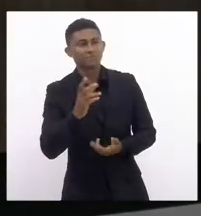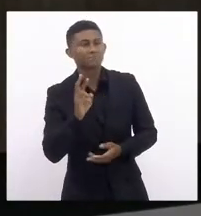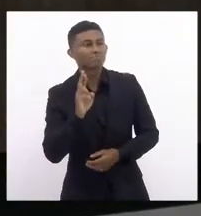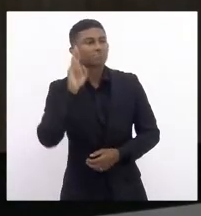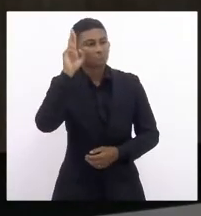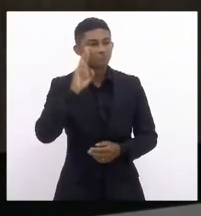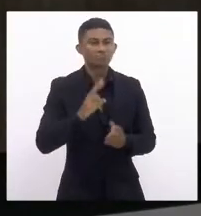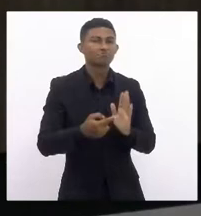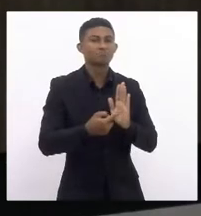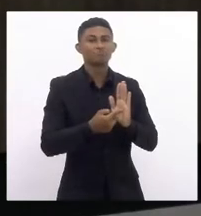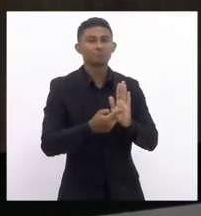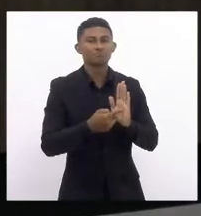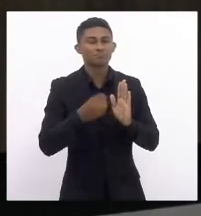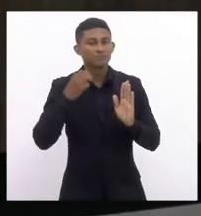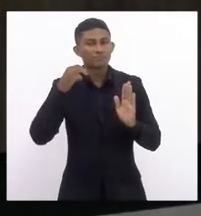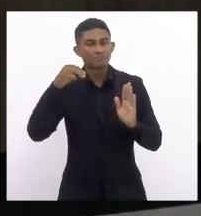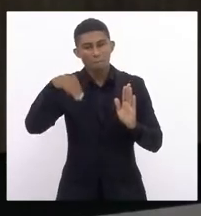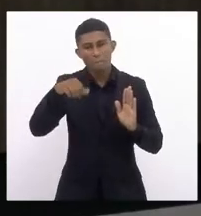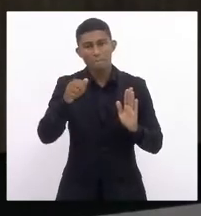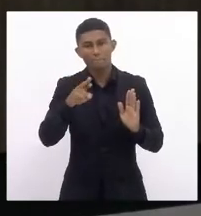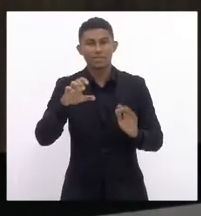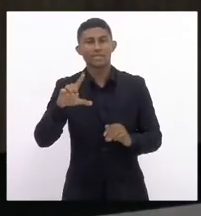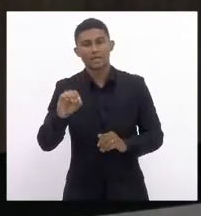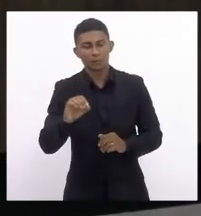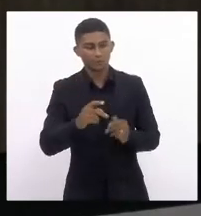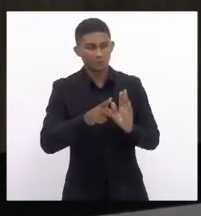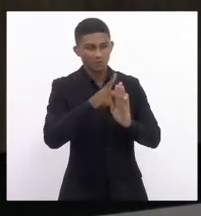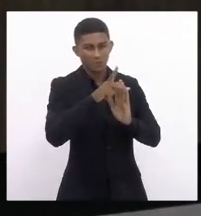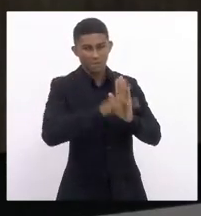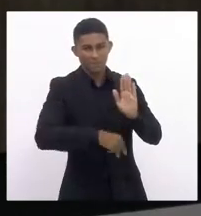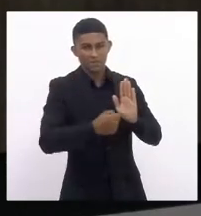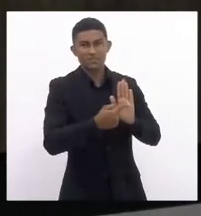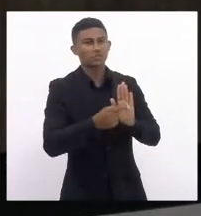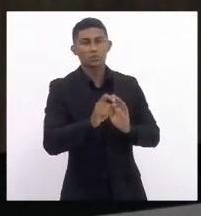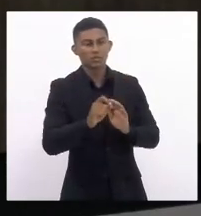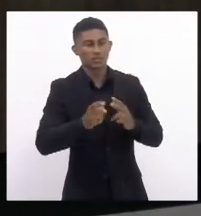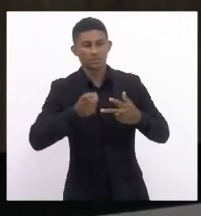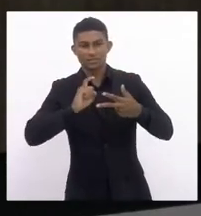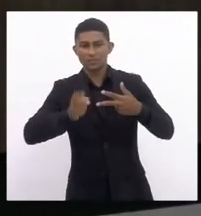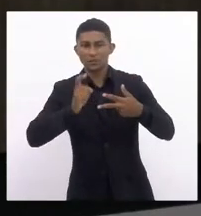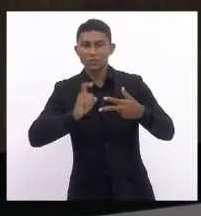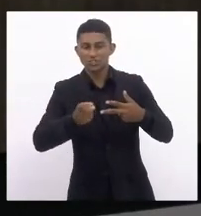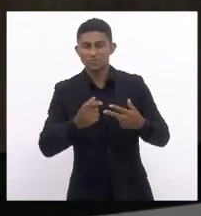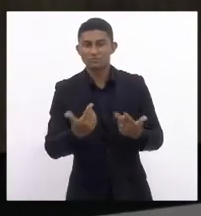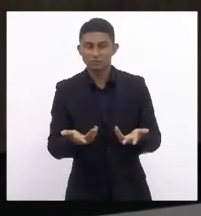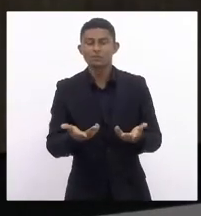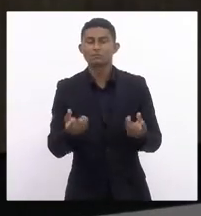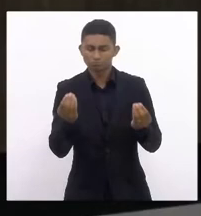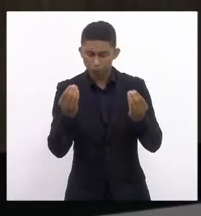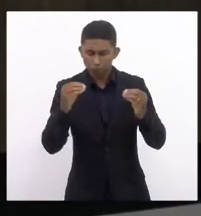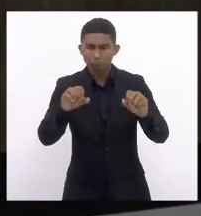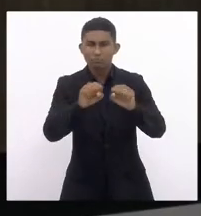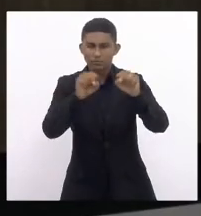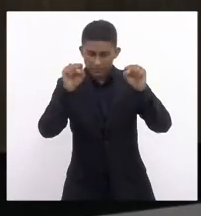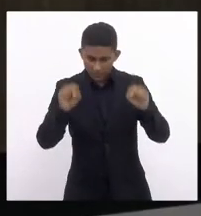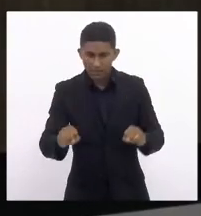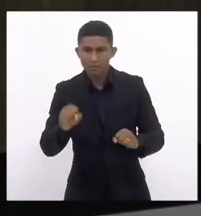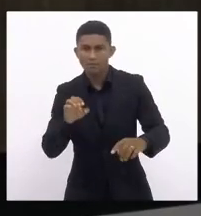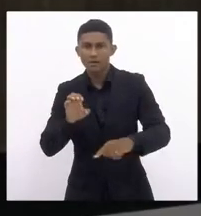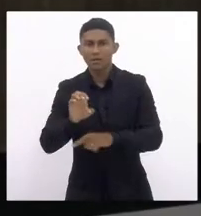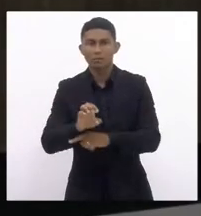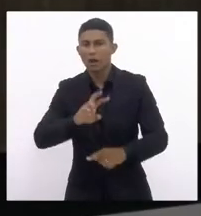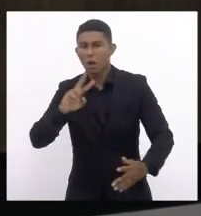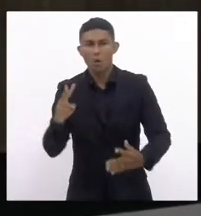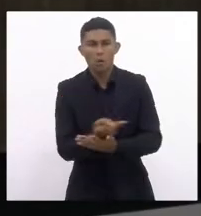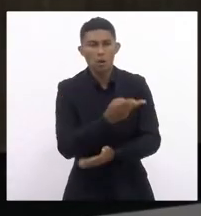Marcelo Dino. Projeto autorizativo. Autoriza o Poder Executivo a instituir o sistema estadual para emergência de acidentes